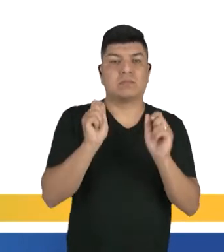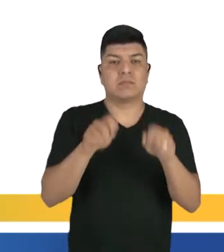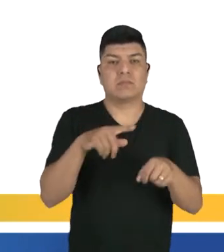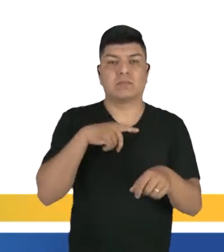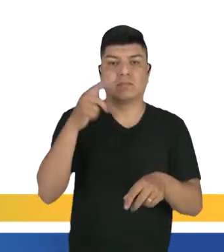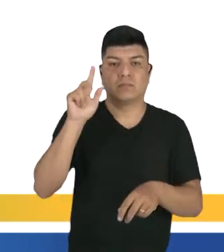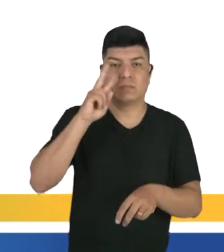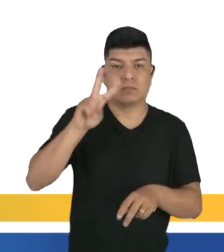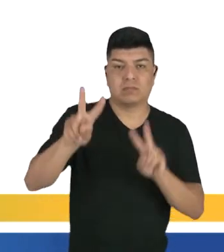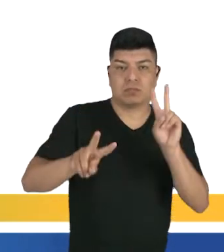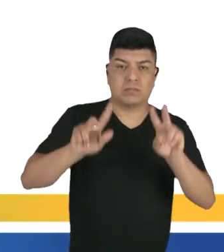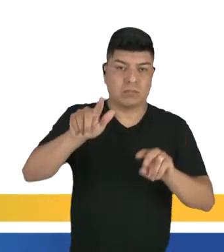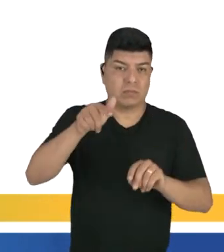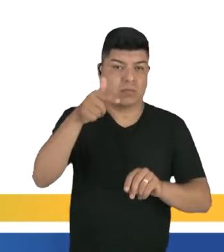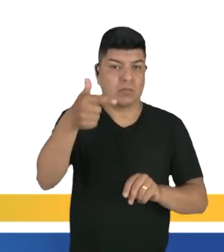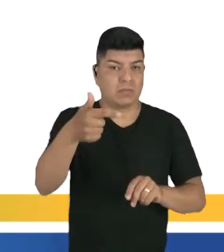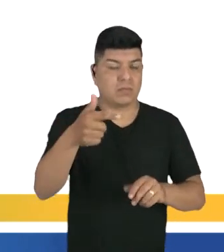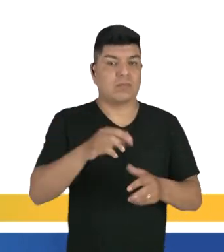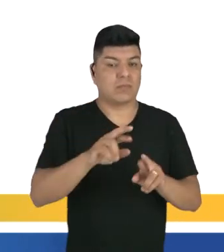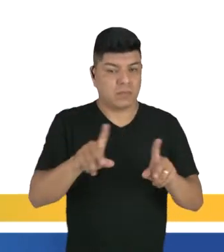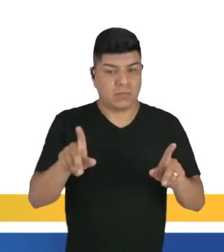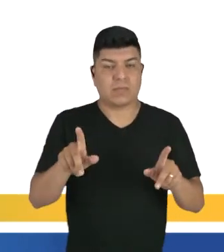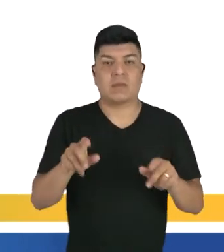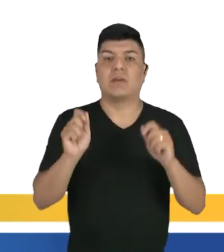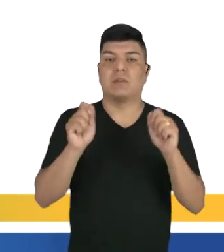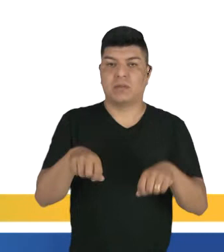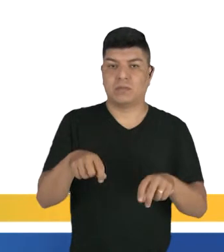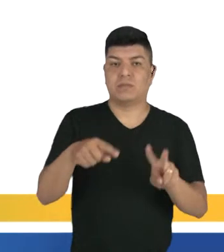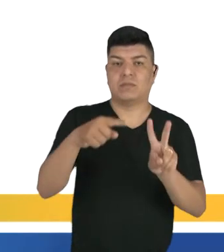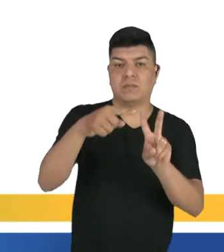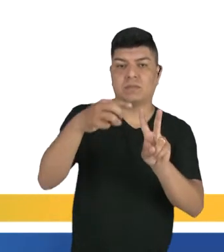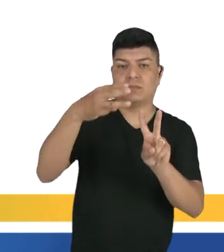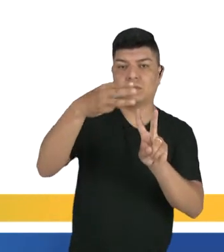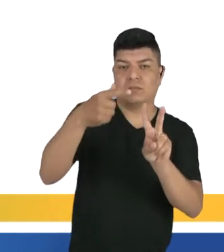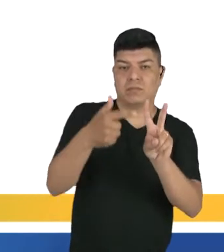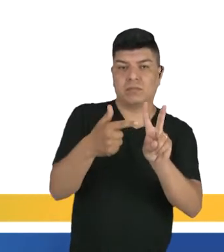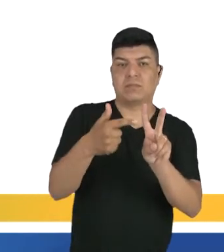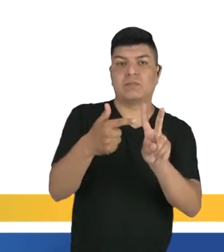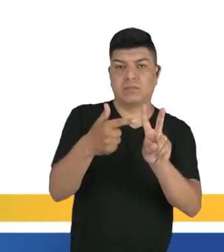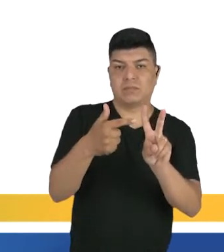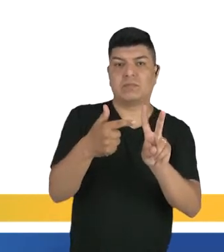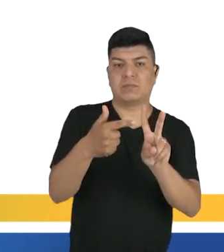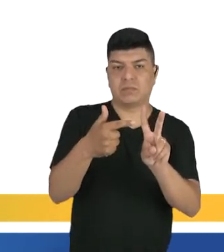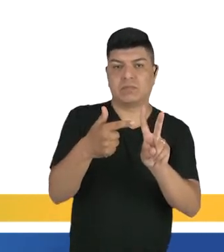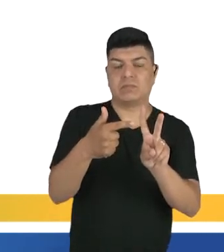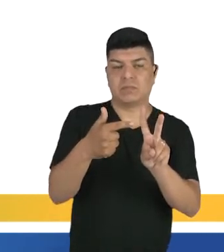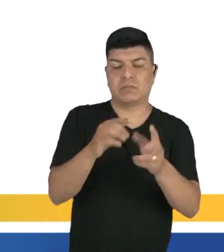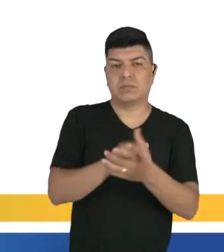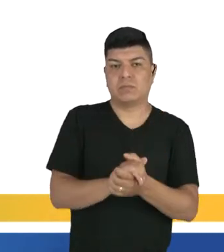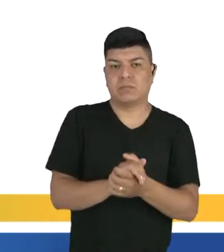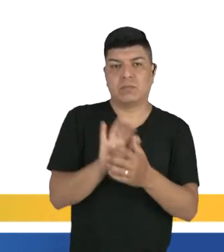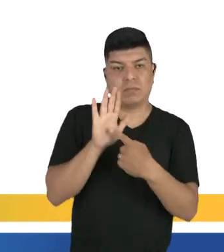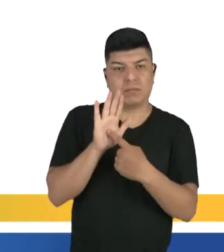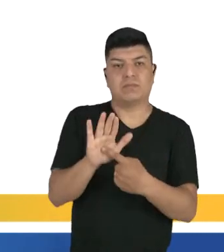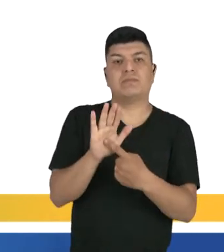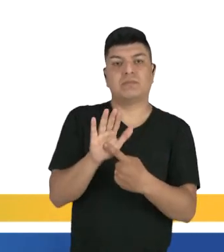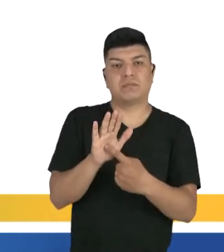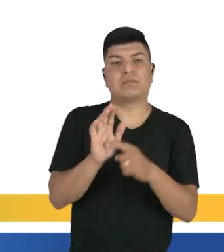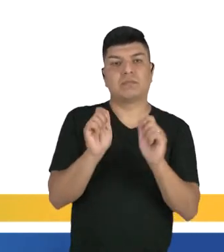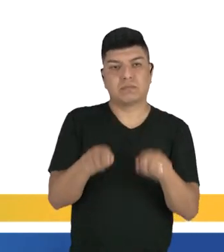uma outra visão em relação a isso. Eu posso colocar o raiz cúbica de 2, né, em